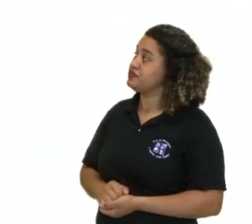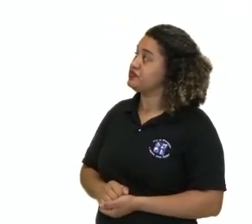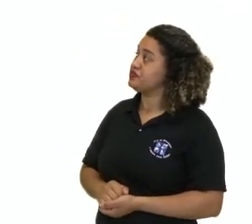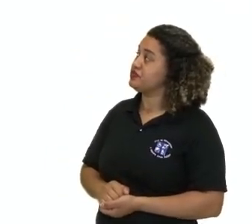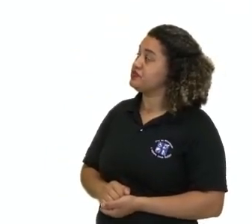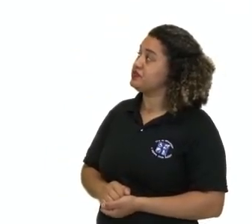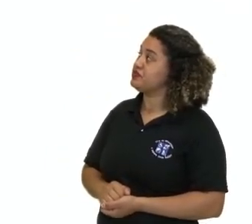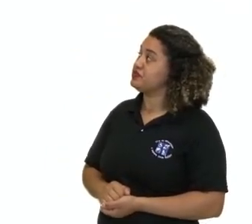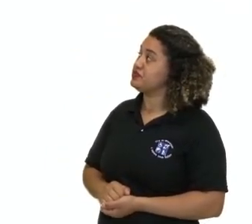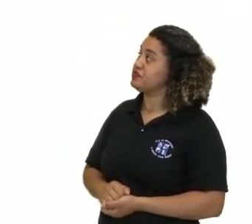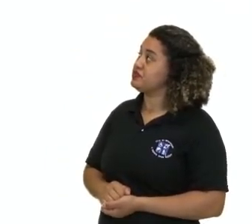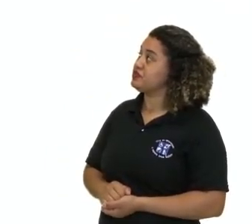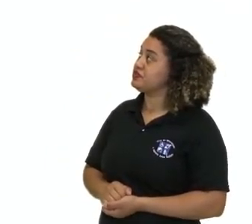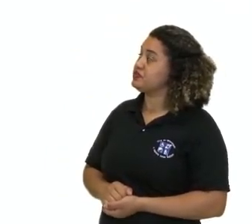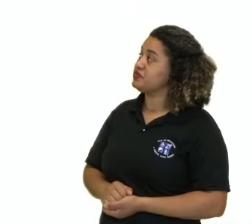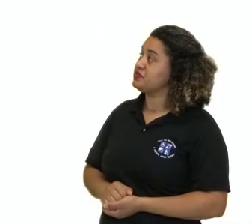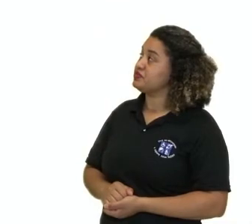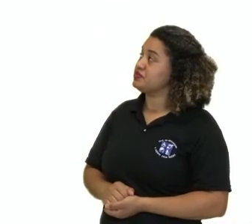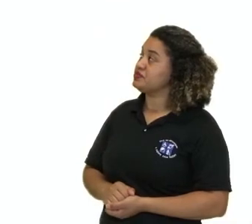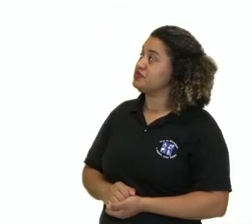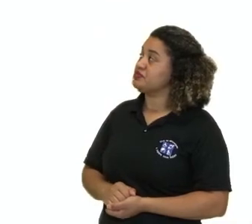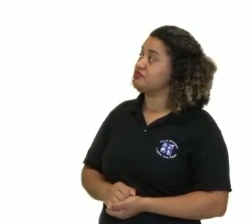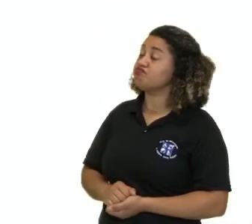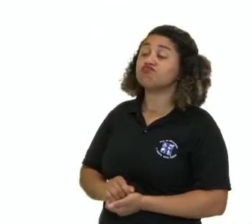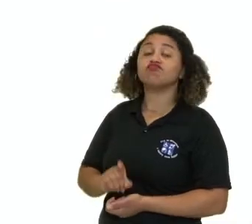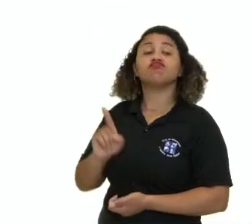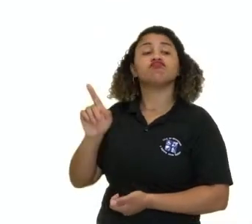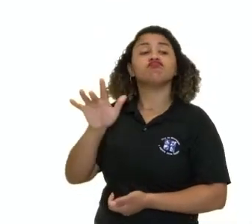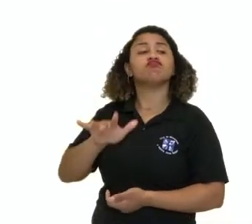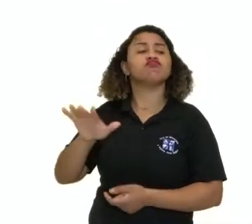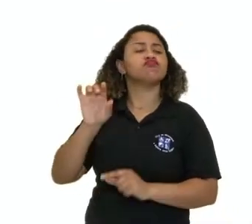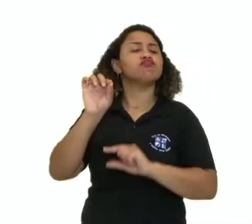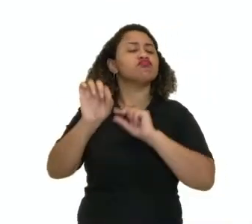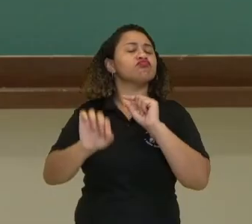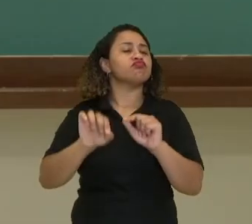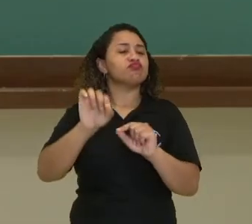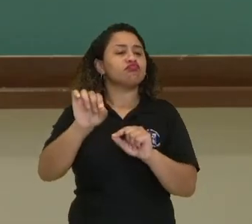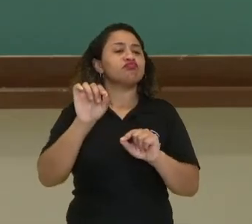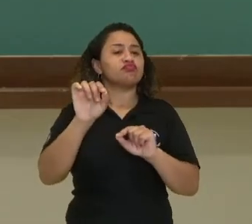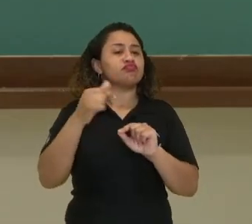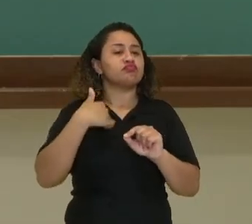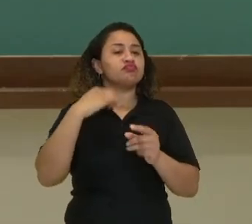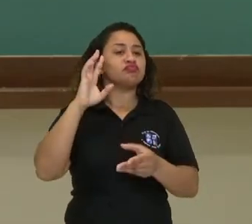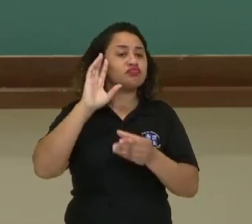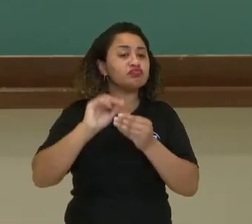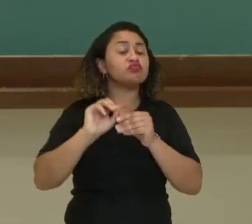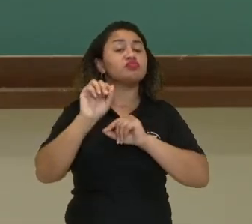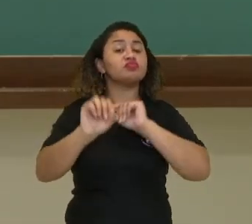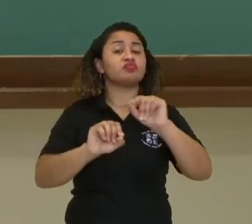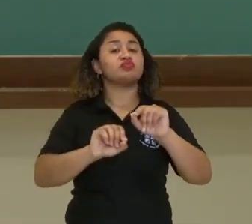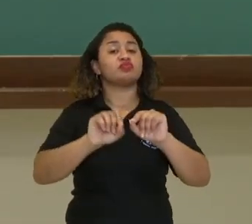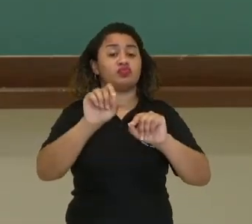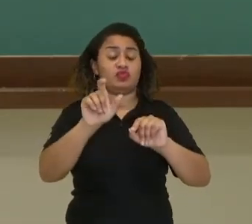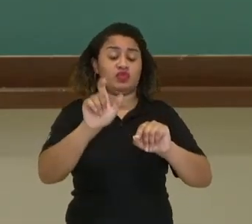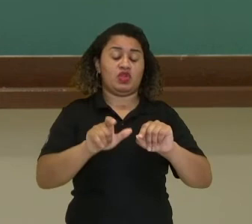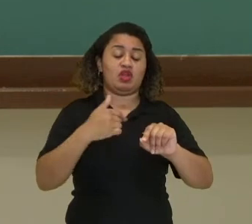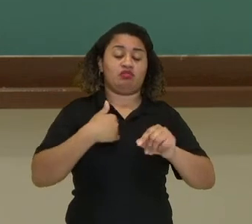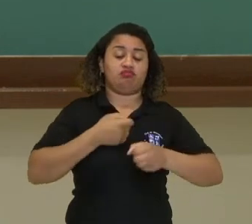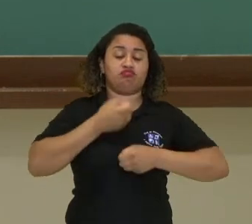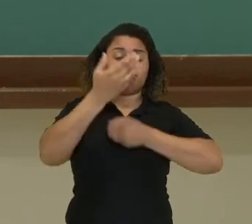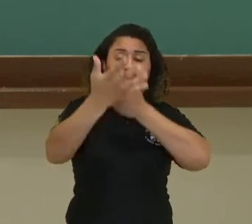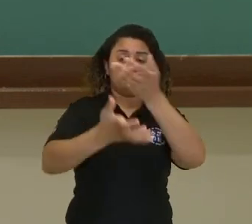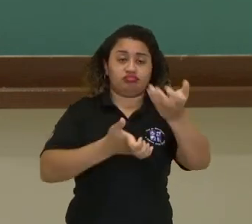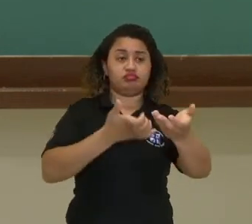Foi mar para tudo quanto é lado. Nesse caso, você acha que essa pessoa que está falando